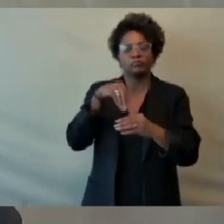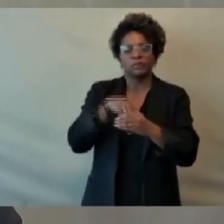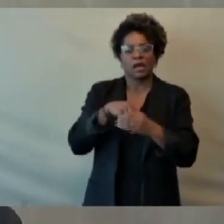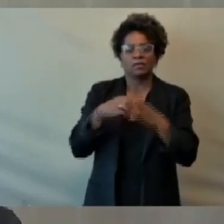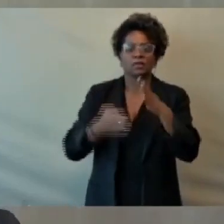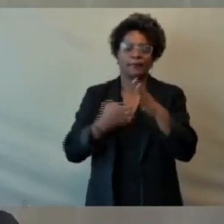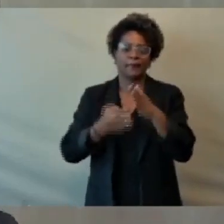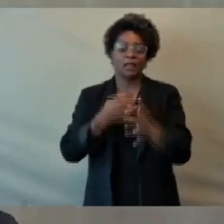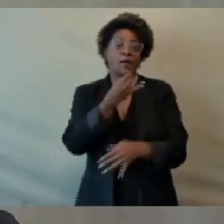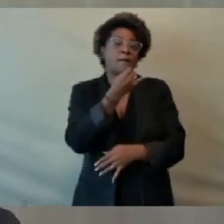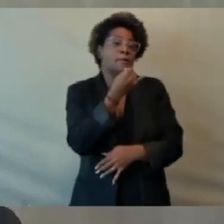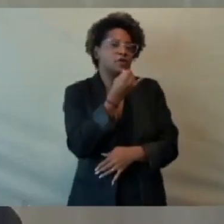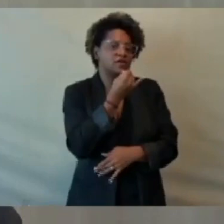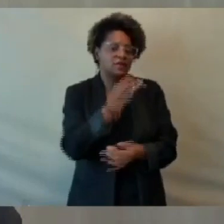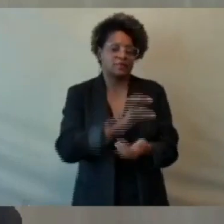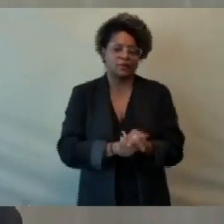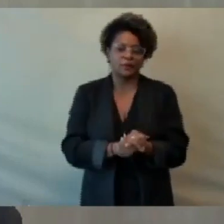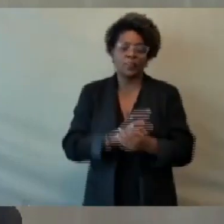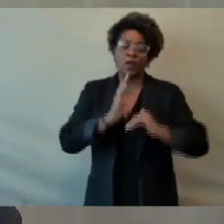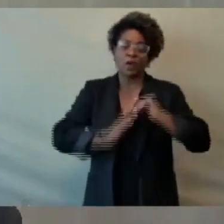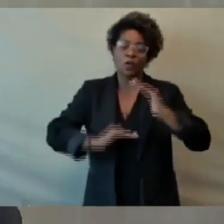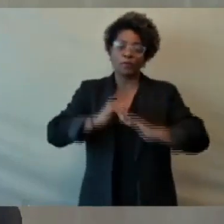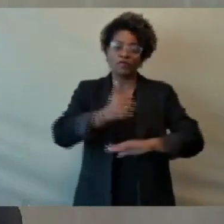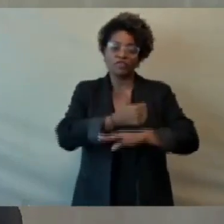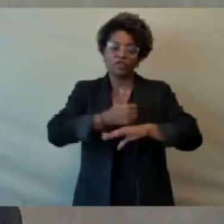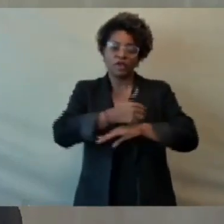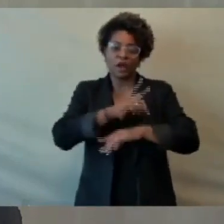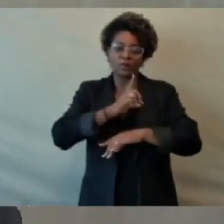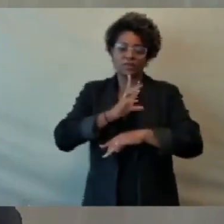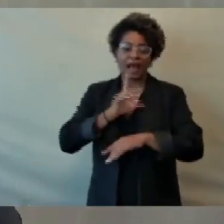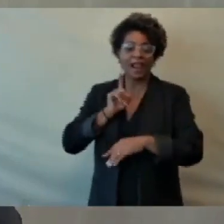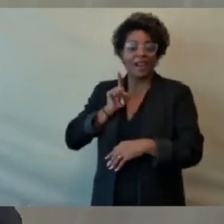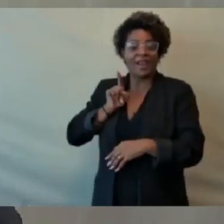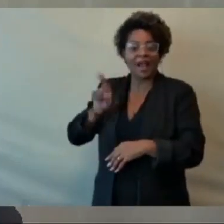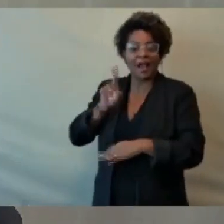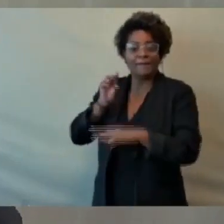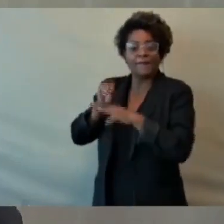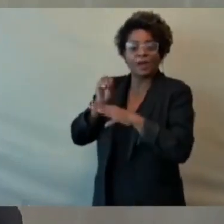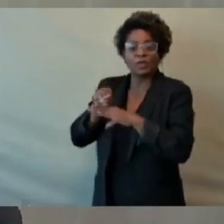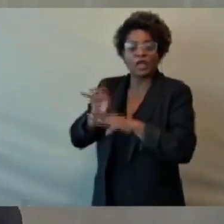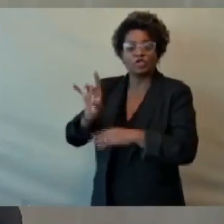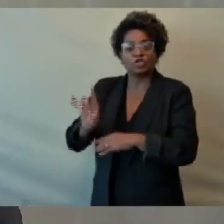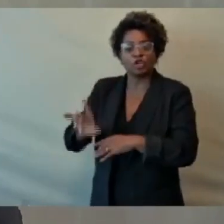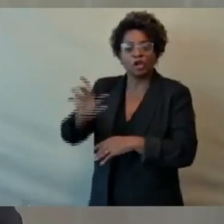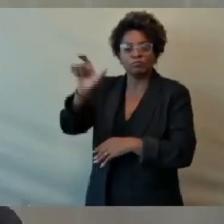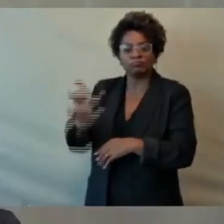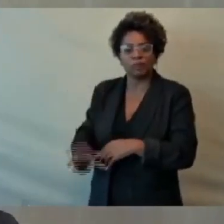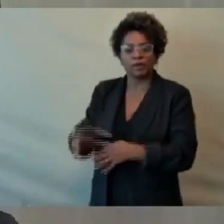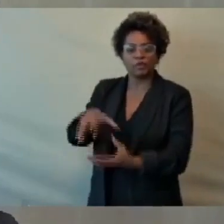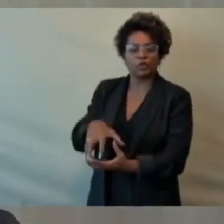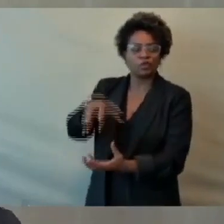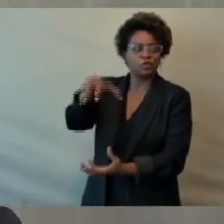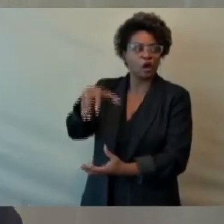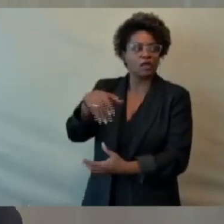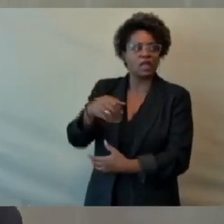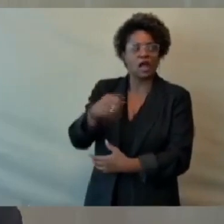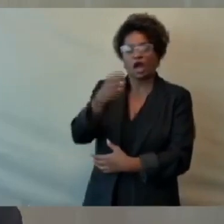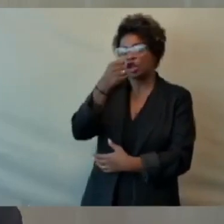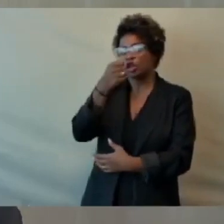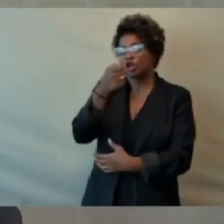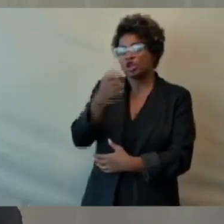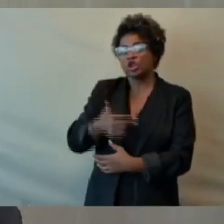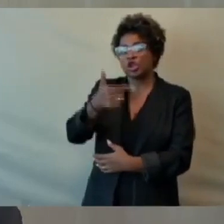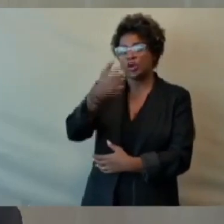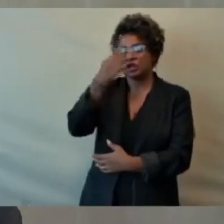idoso. Ele está ali 12 horas para ficar responsável por aquele idoso, seja para a medicação, seja para o banho,